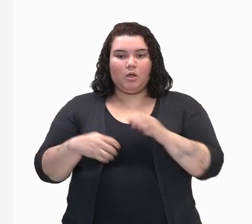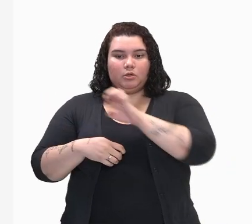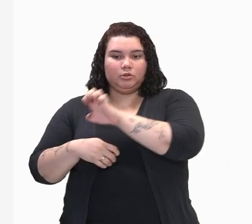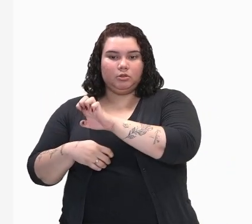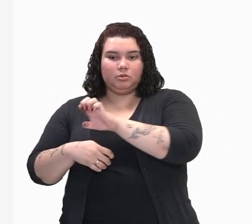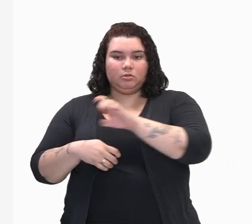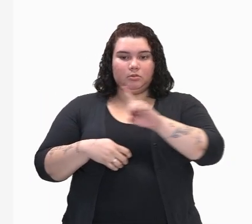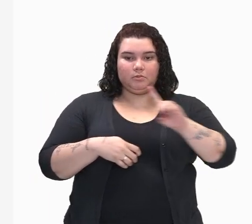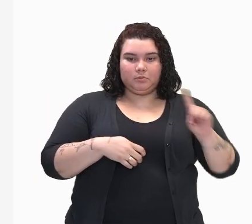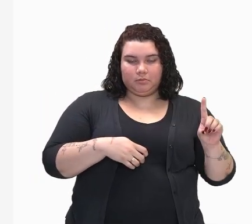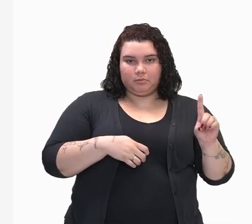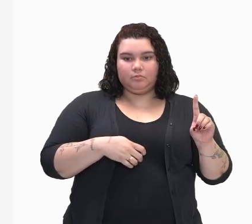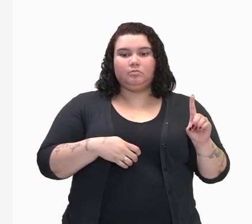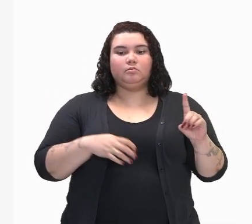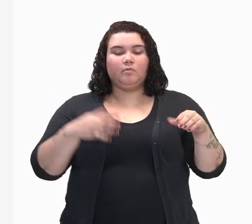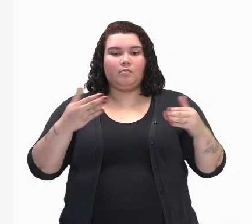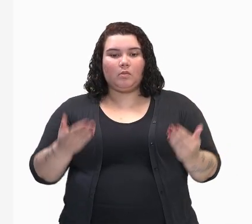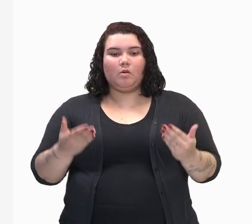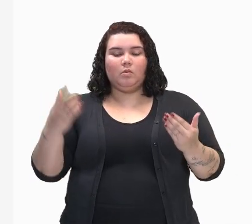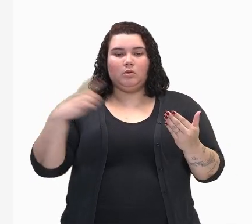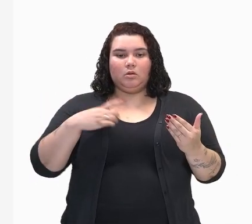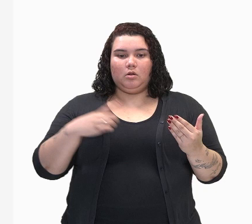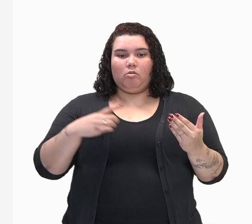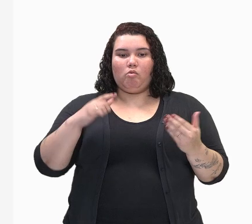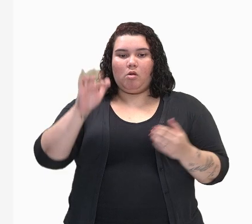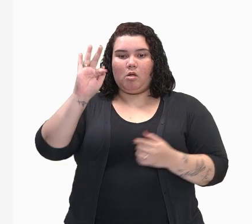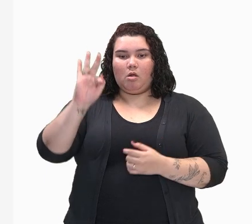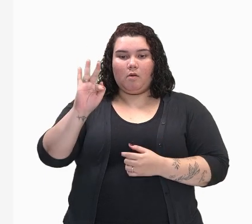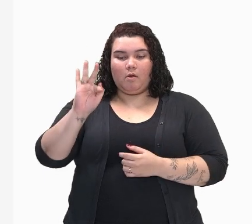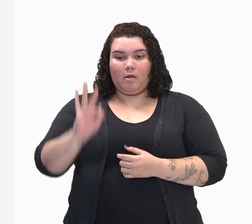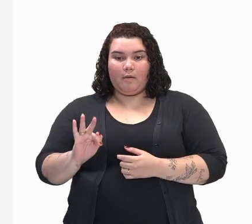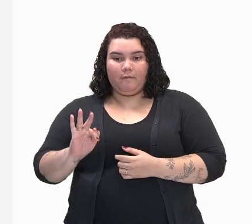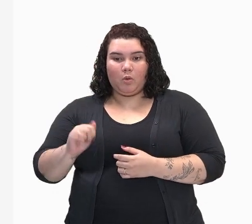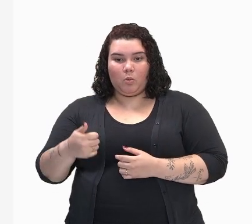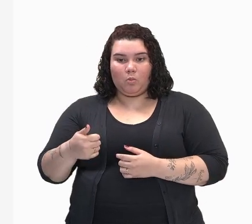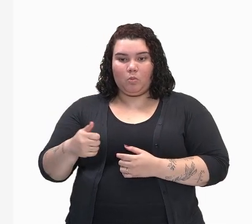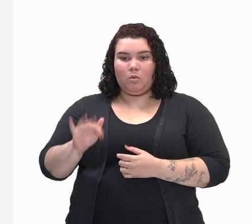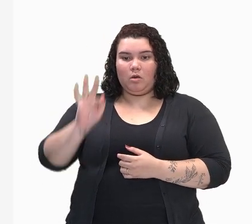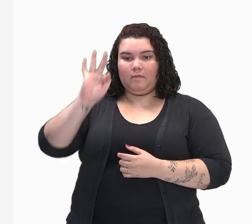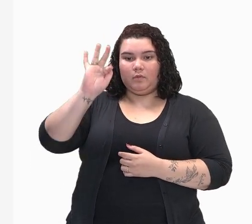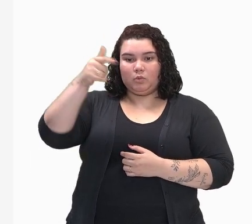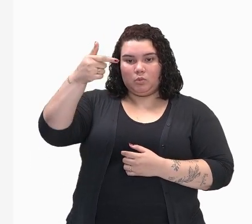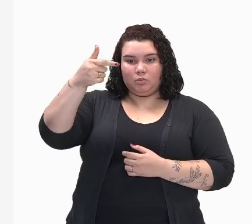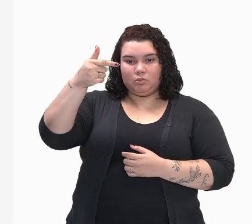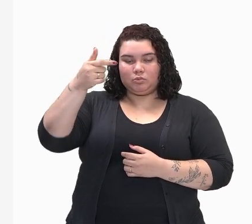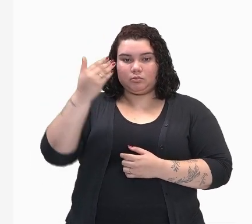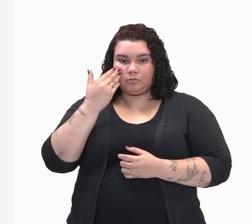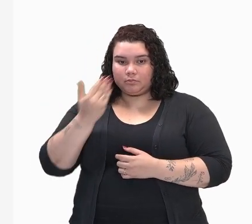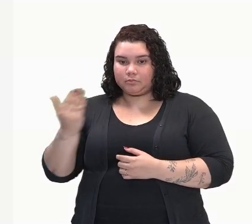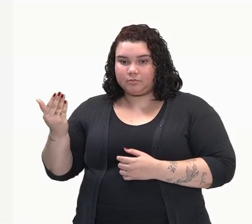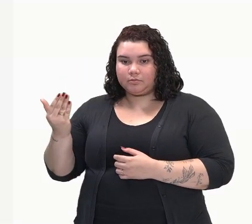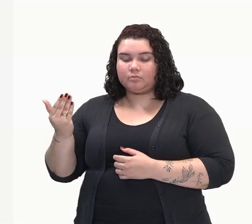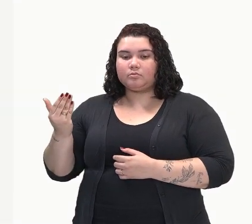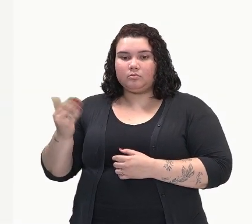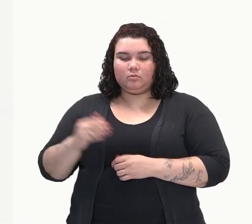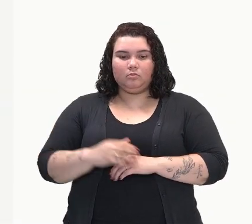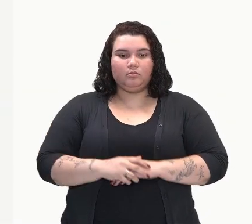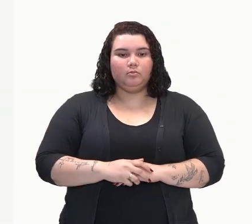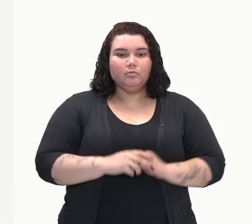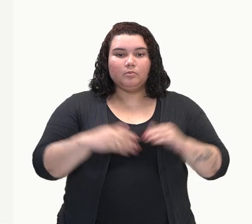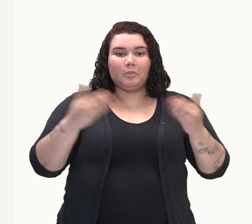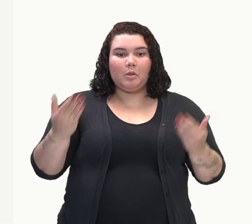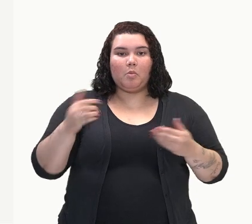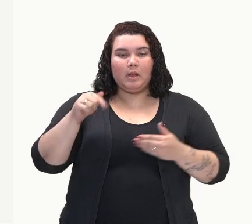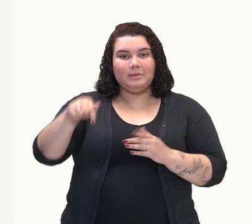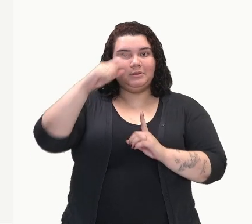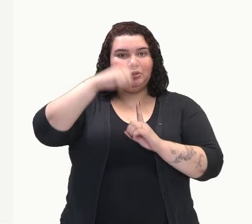a direita. Portanto, eu tenho aqui duas forças que têm mesma direção e mesmo sentido. E a força resultante nada mais